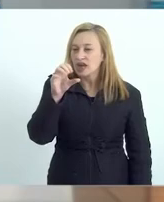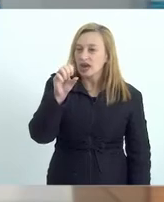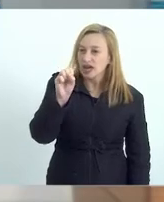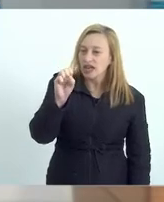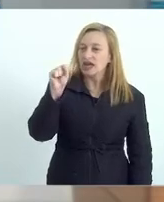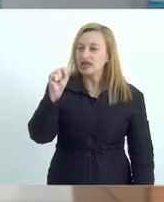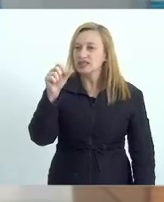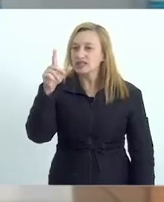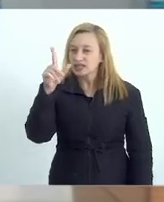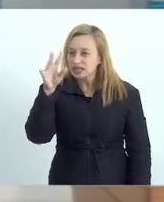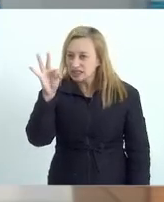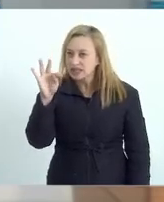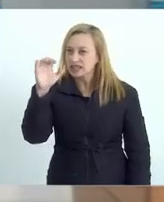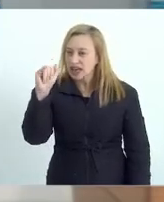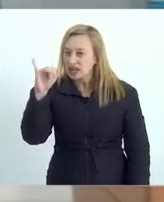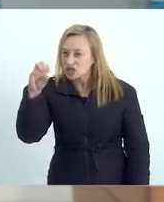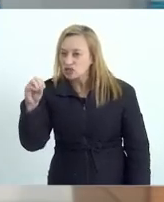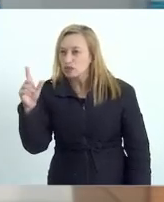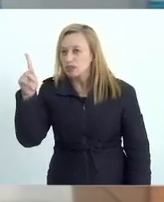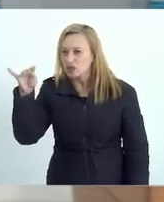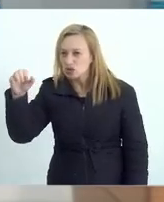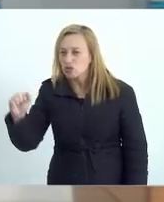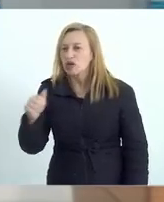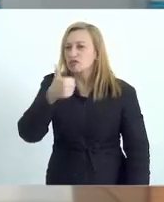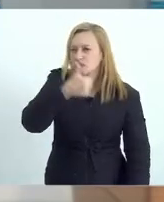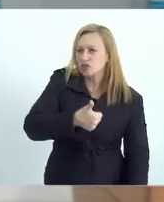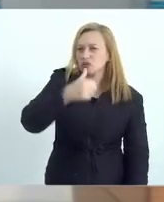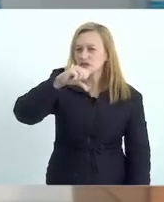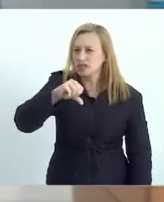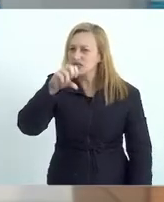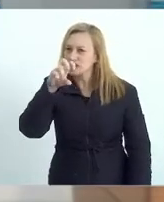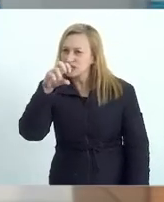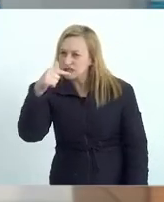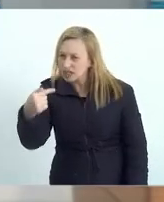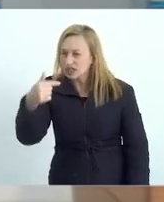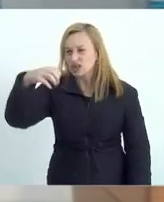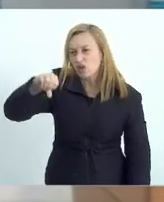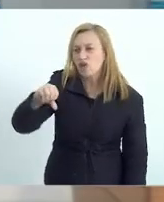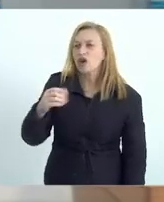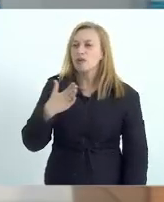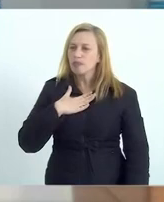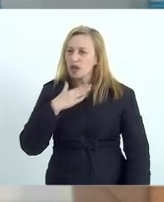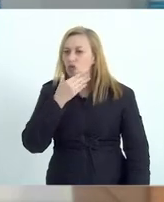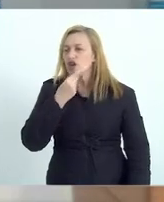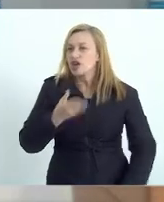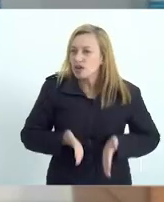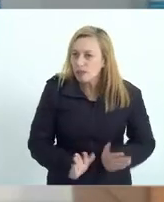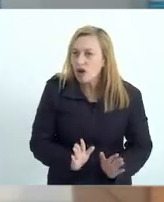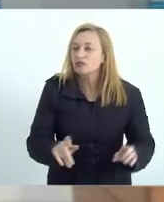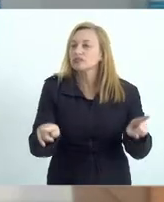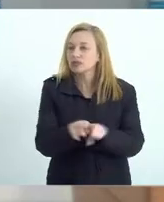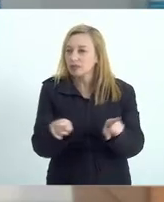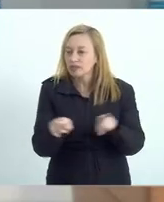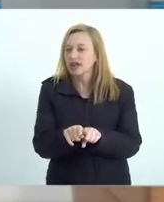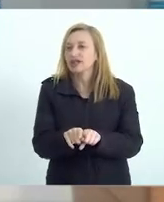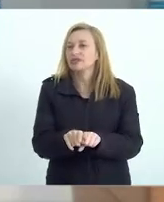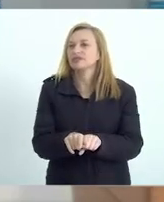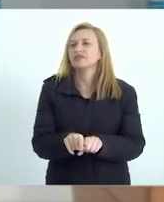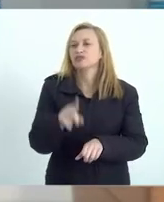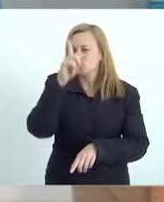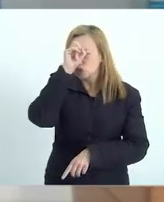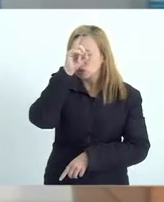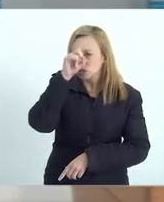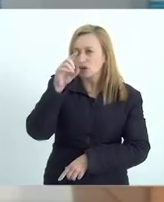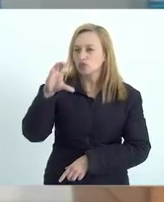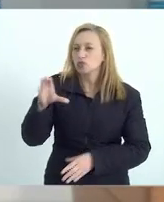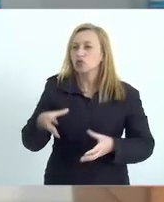em 1979 o meu irmão nasceu no Hospital do Corpo de Bombeiros